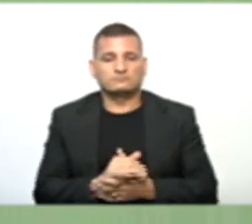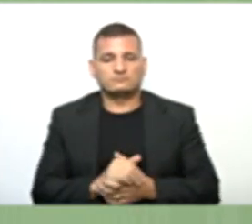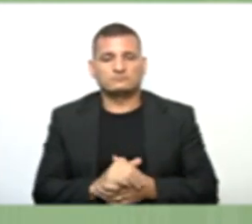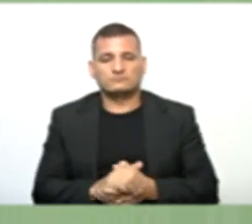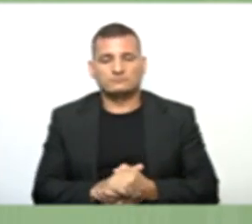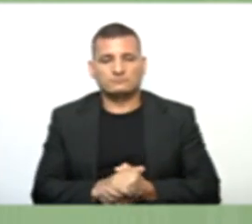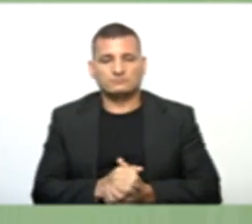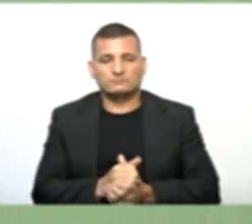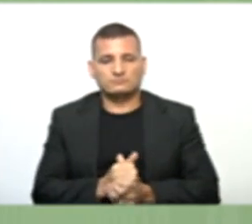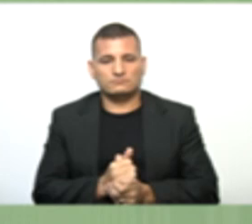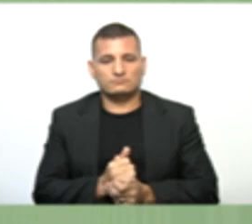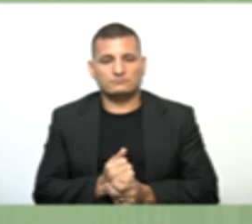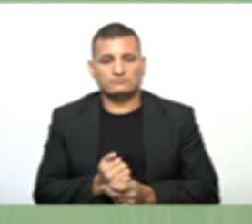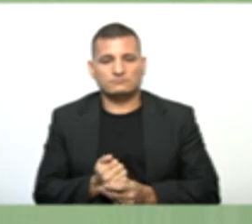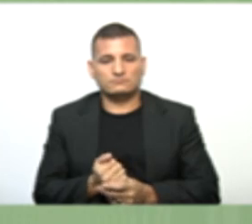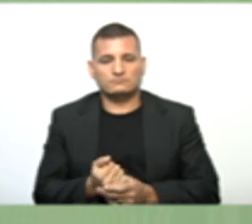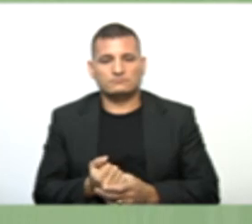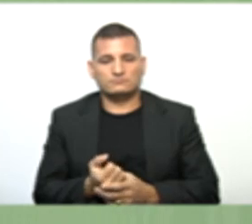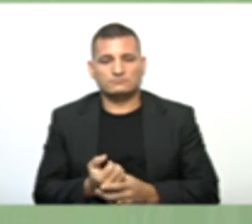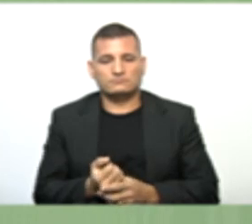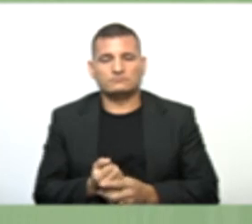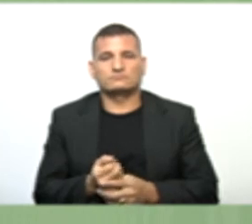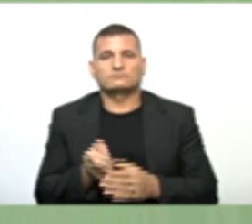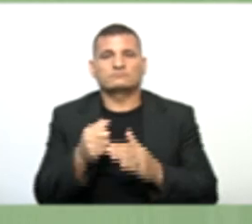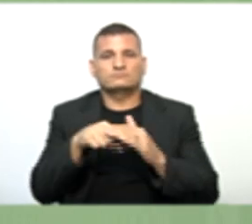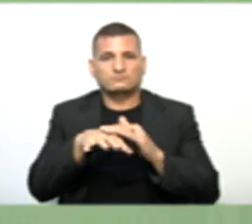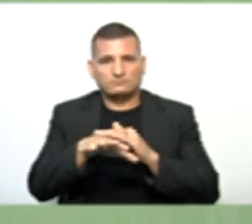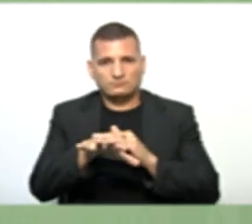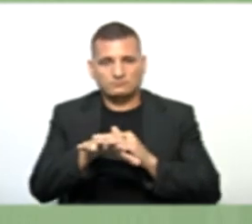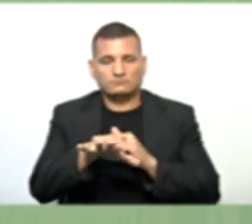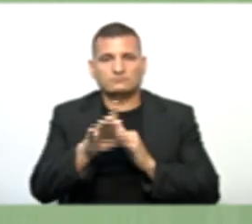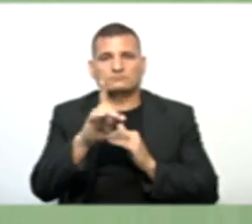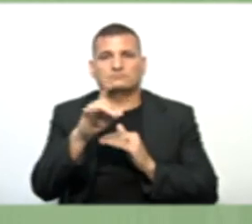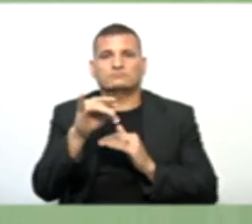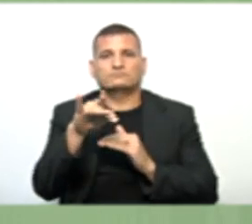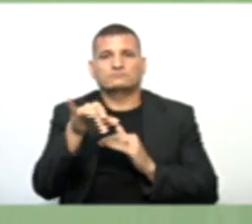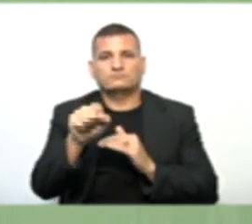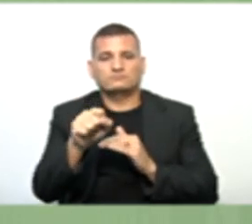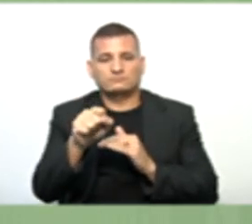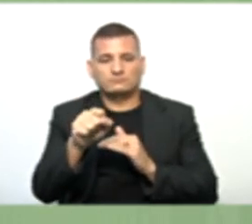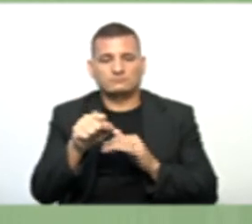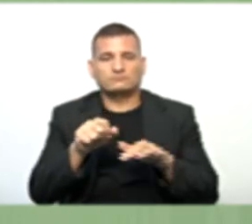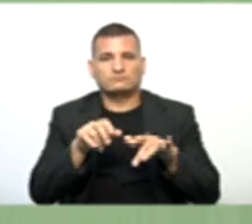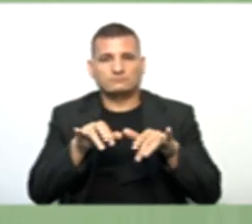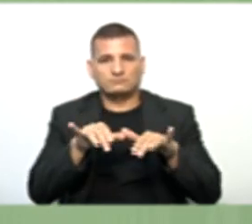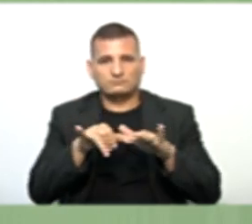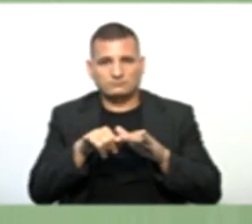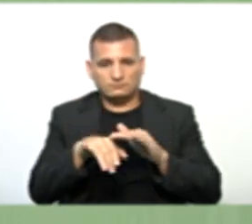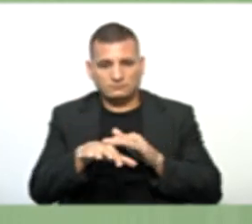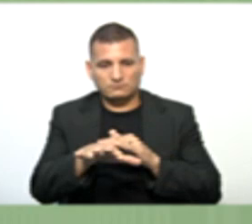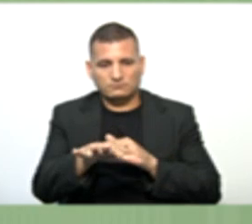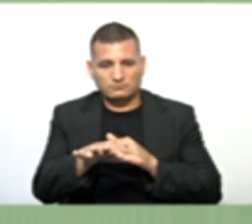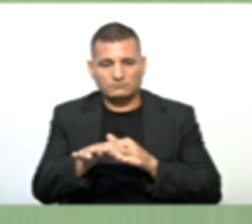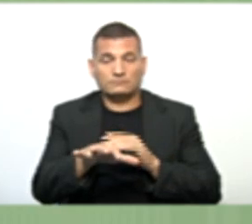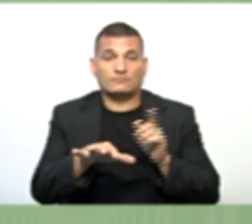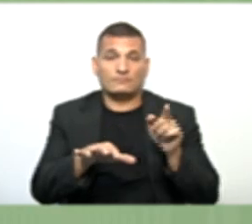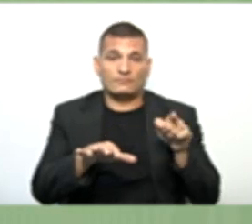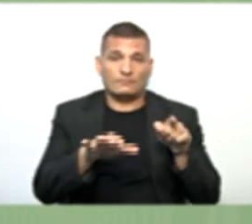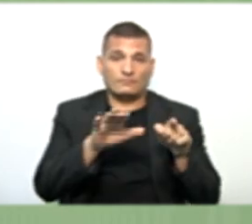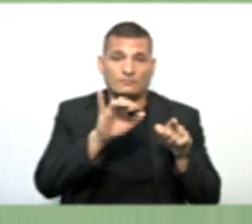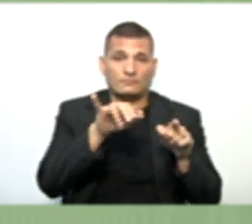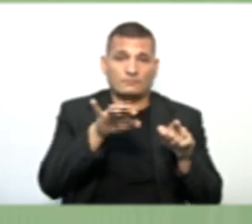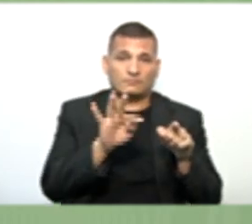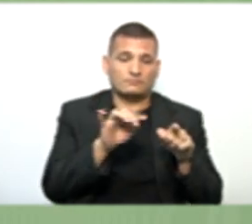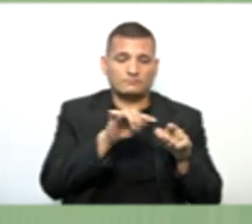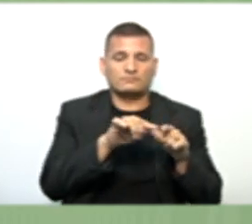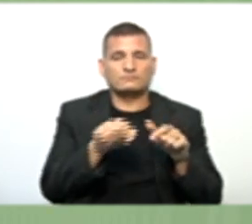em vermelho, faz a entrada de dados do teclado. Esse outro comando converte o que veio do teclado